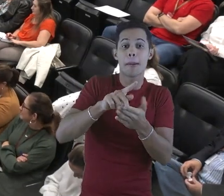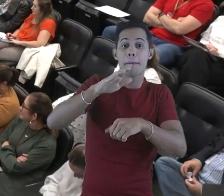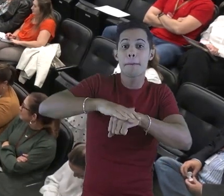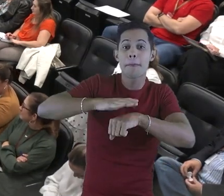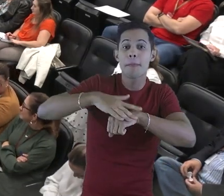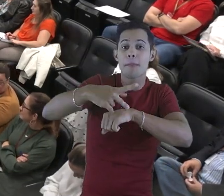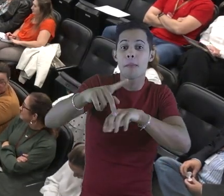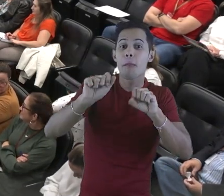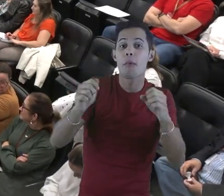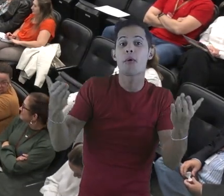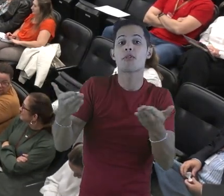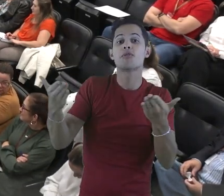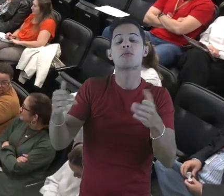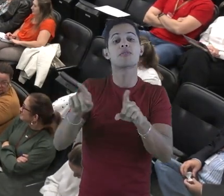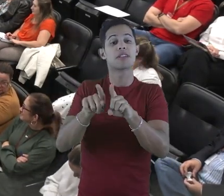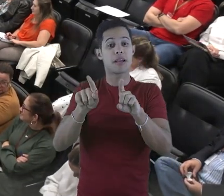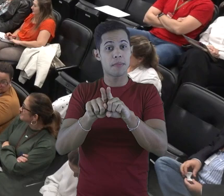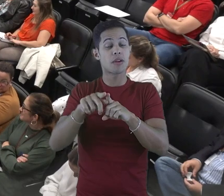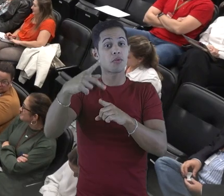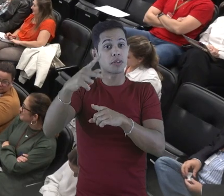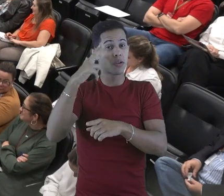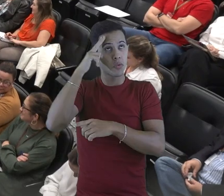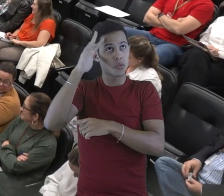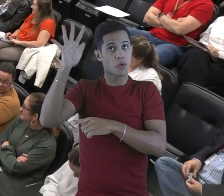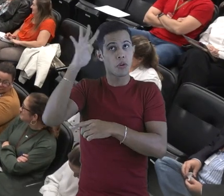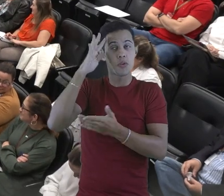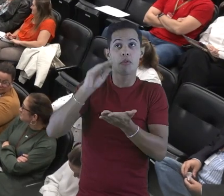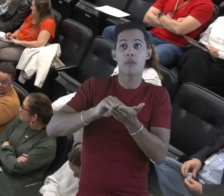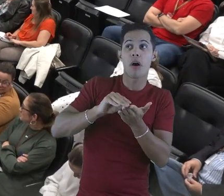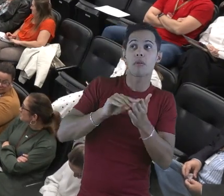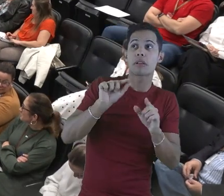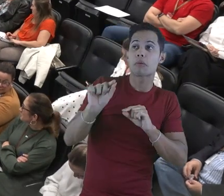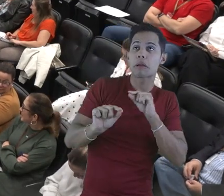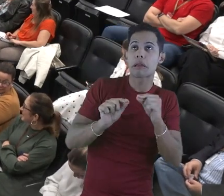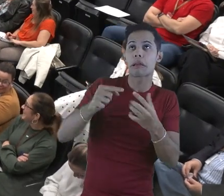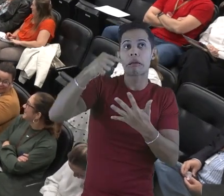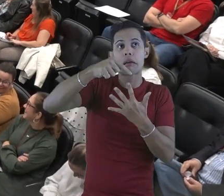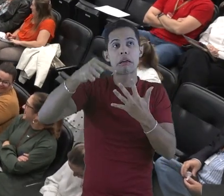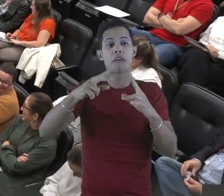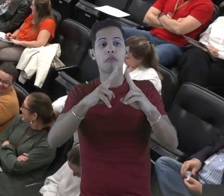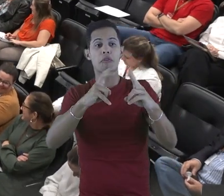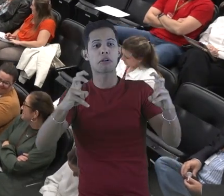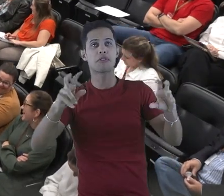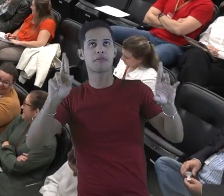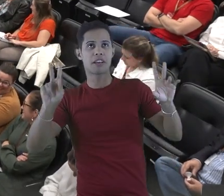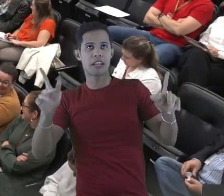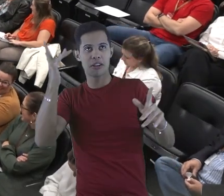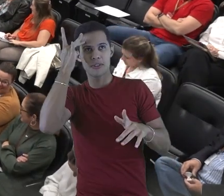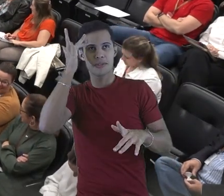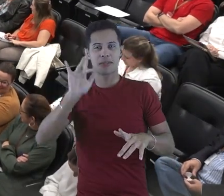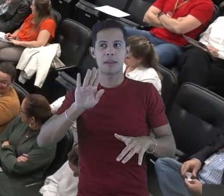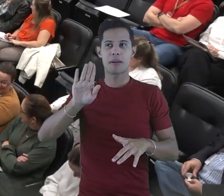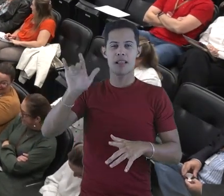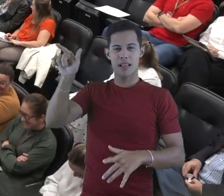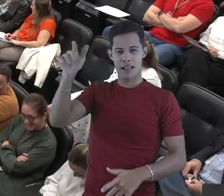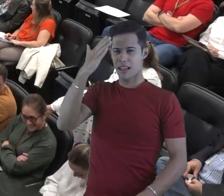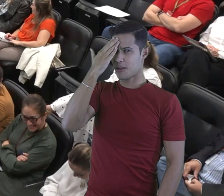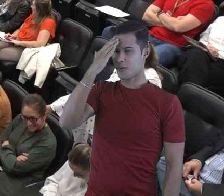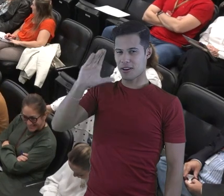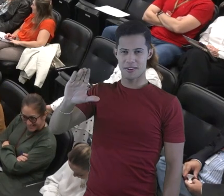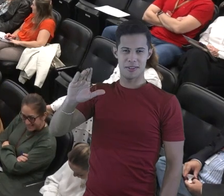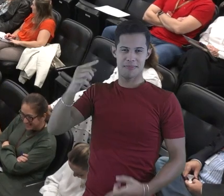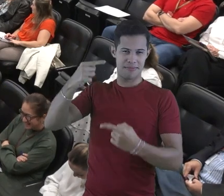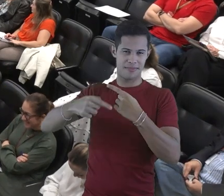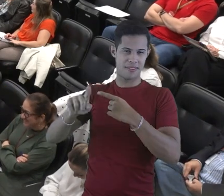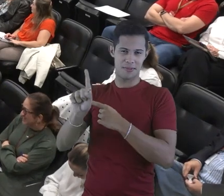o IAT sei lá o que é aqui em Florianópolis é um pouco diferente lá em Curitiba não tem sentido mas o sonho de consumo por que vocês não